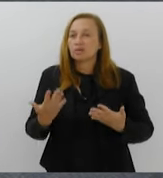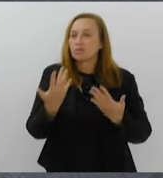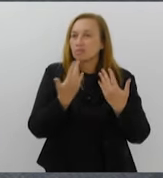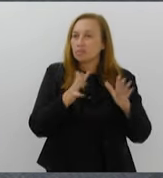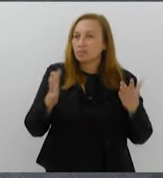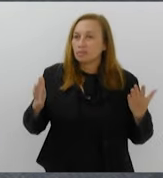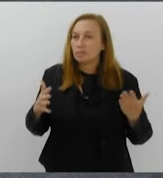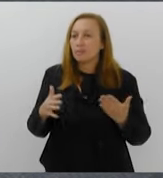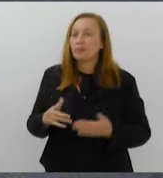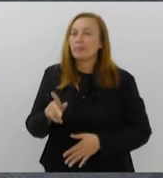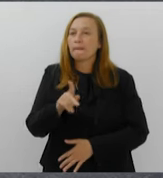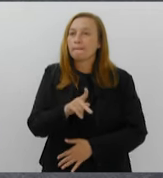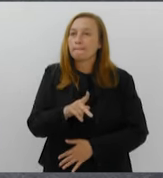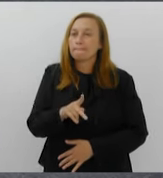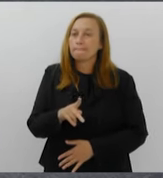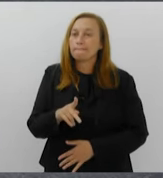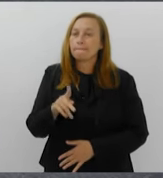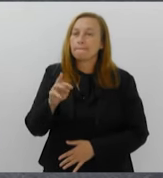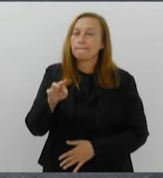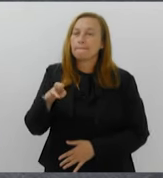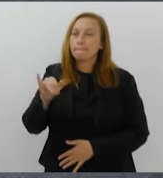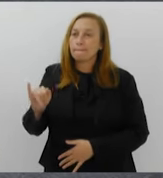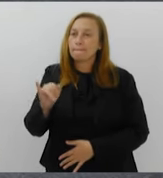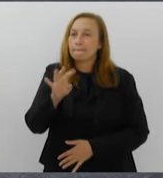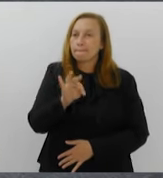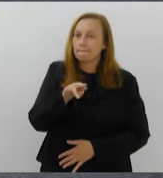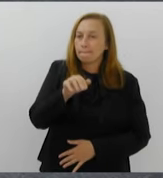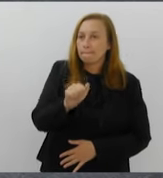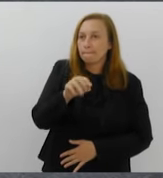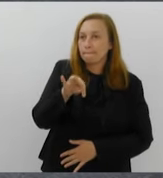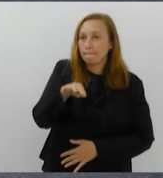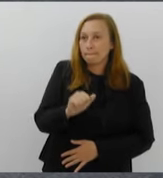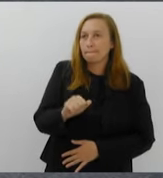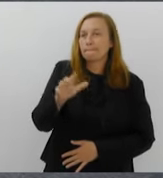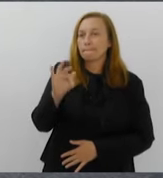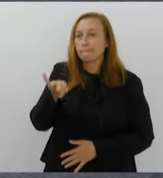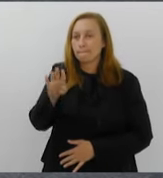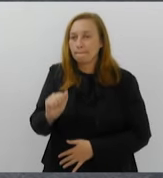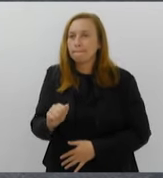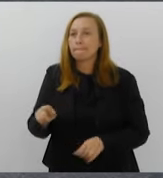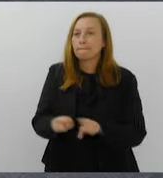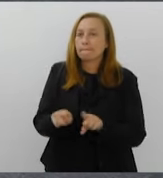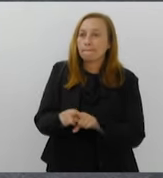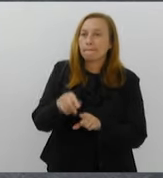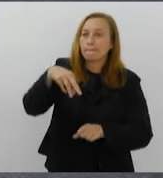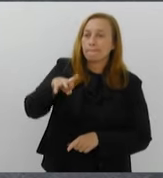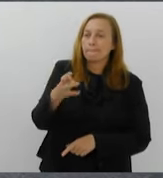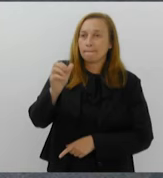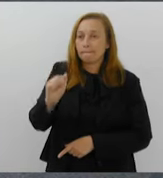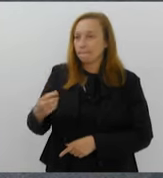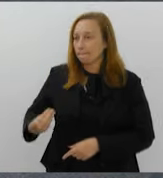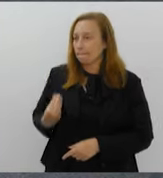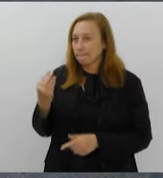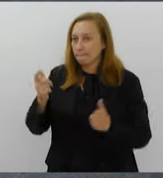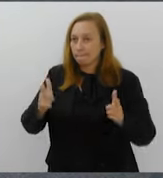aqui presentes o Frei Tatá, a Fernanda Nogueira e a Marcela Figueiredo aqui